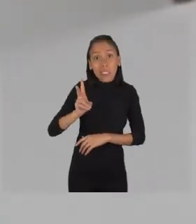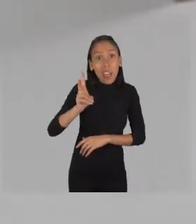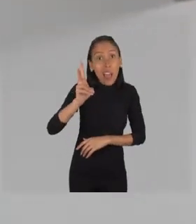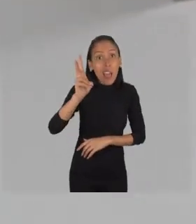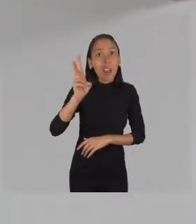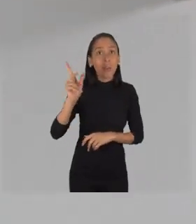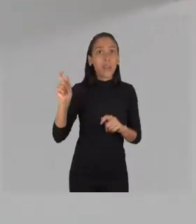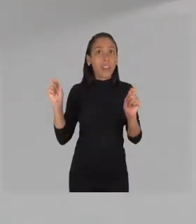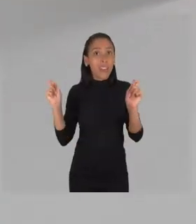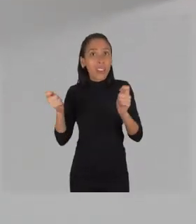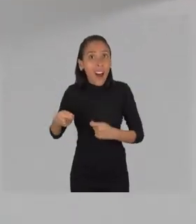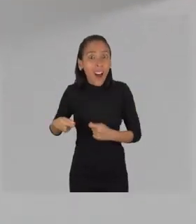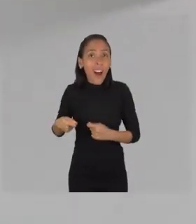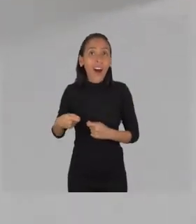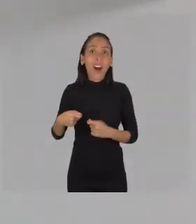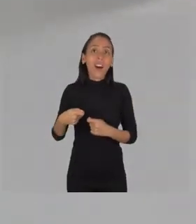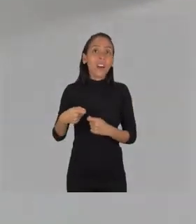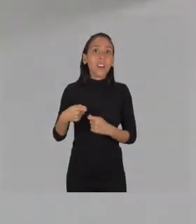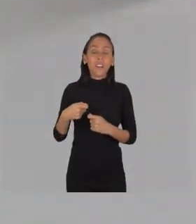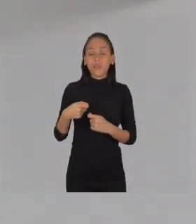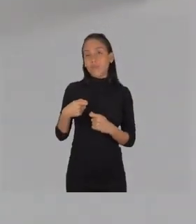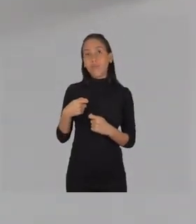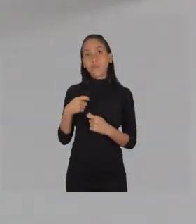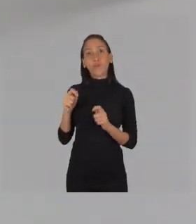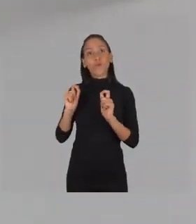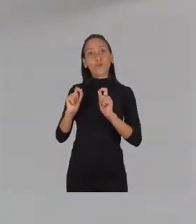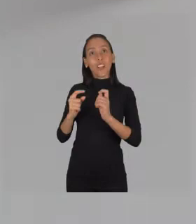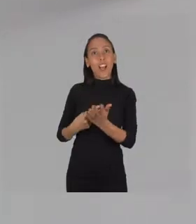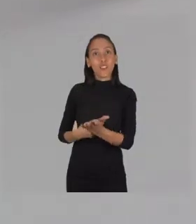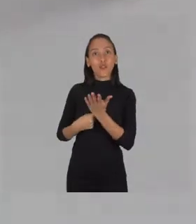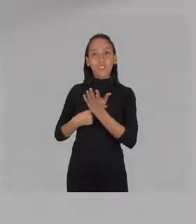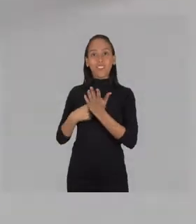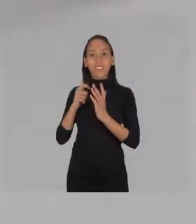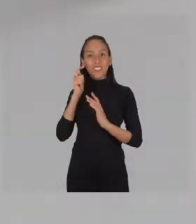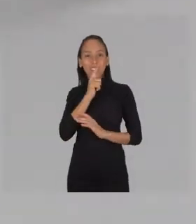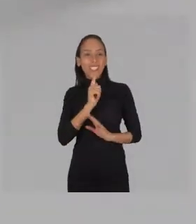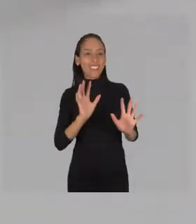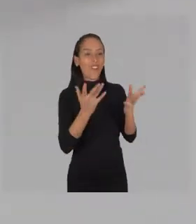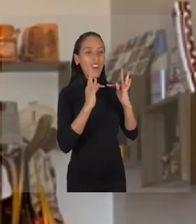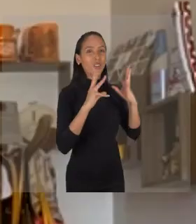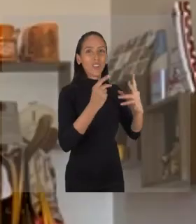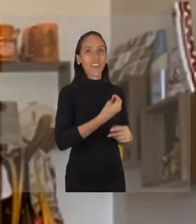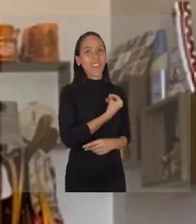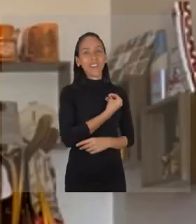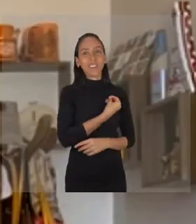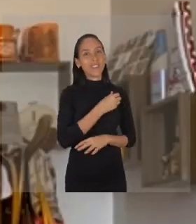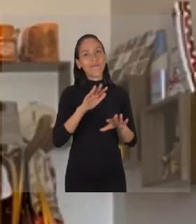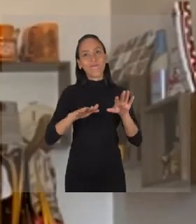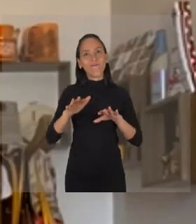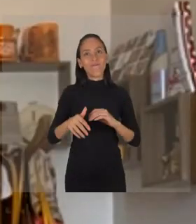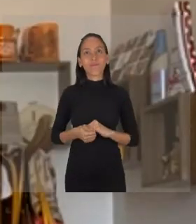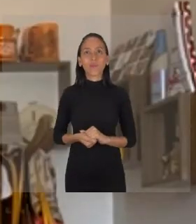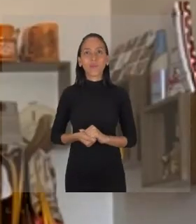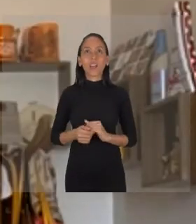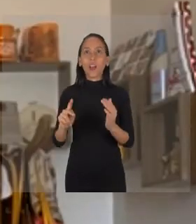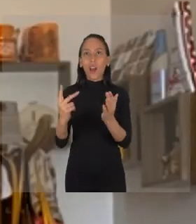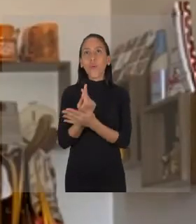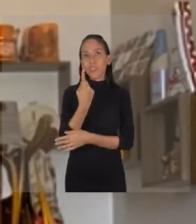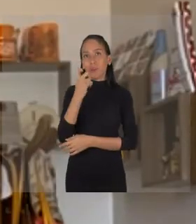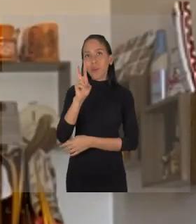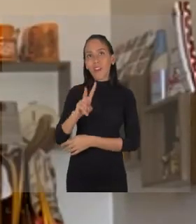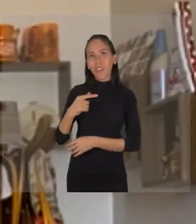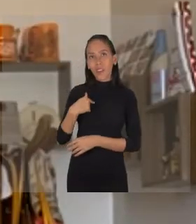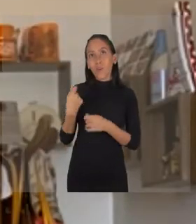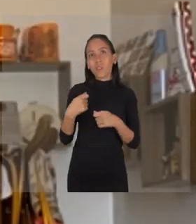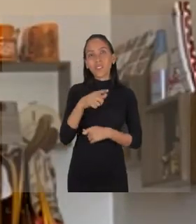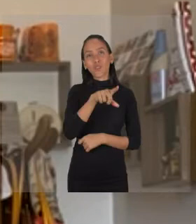sempre as possibilidades que a gente tem é o suficiente para salvar a vida. Tive que escolher uma vez. E foi